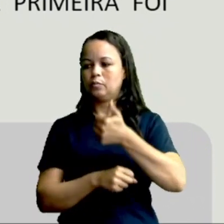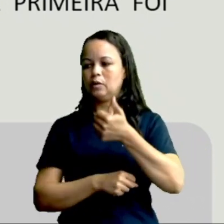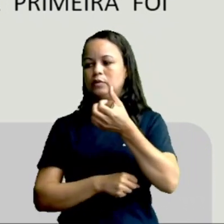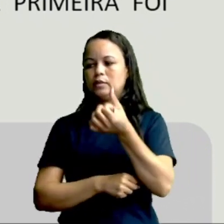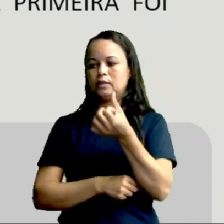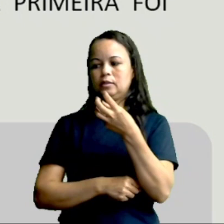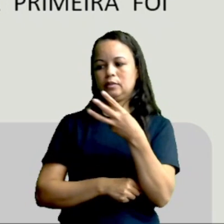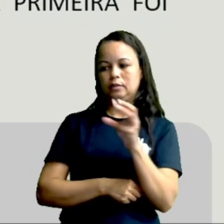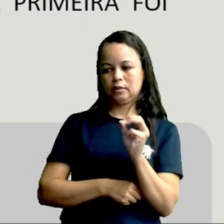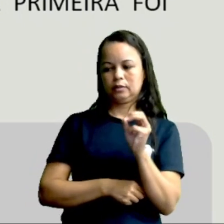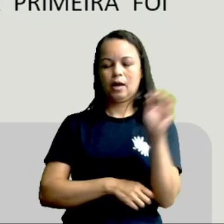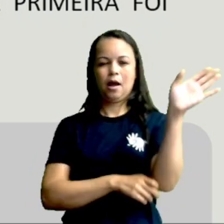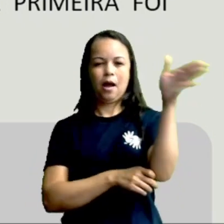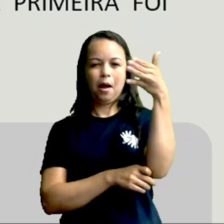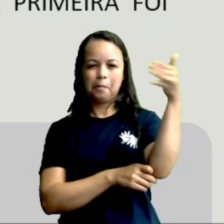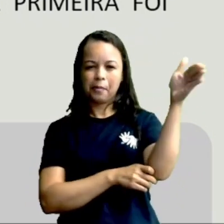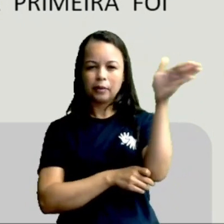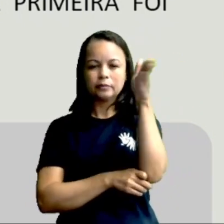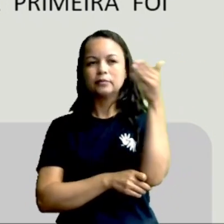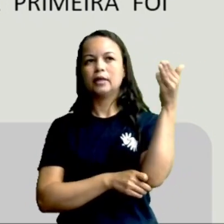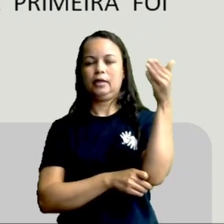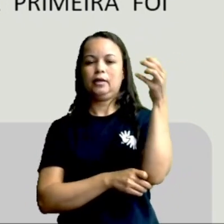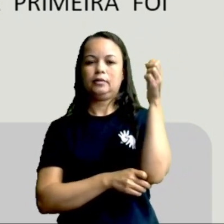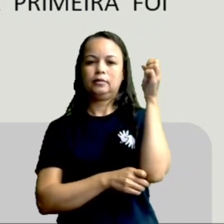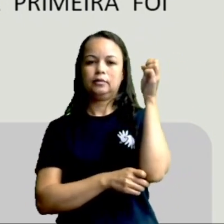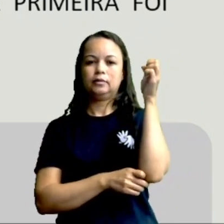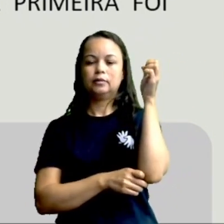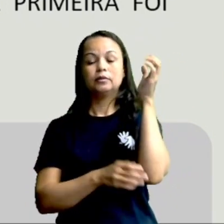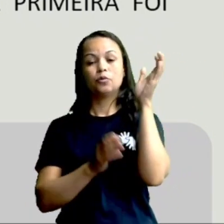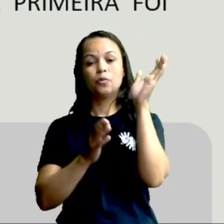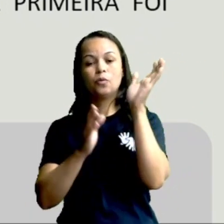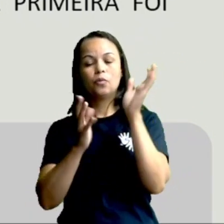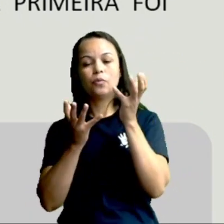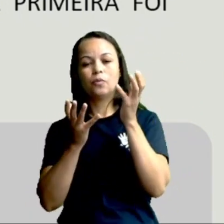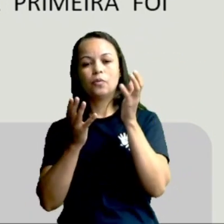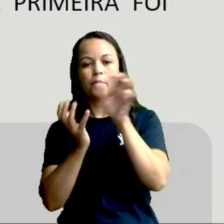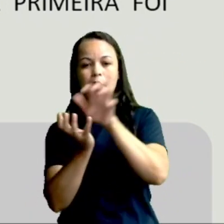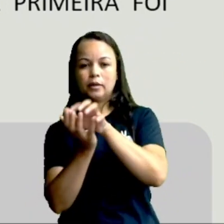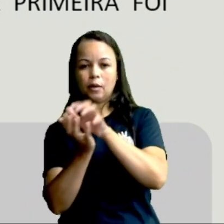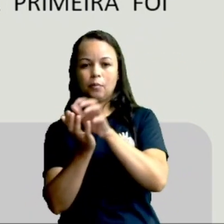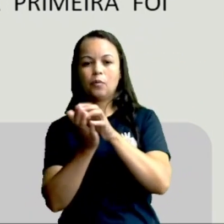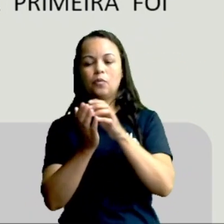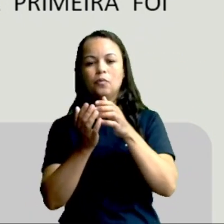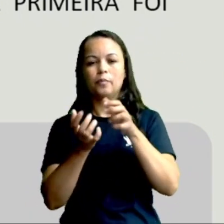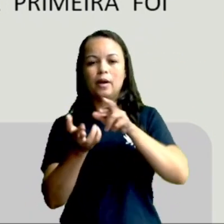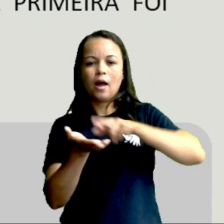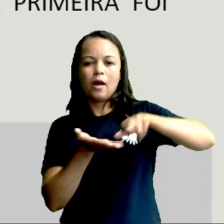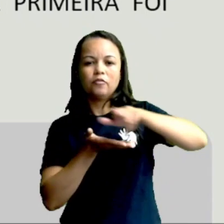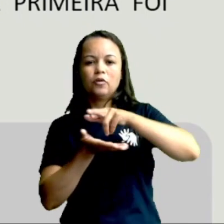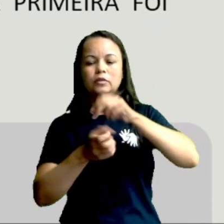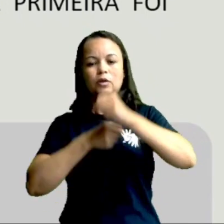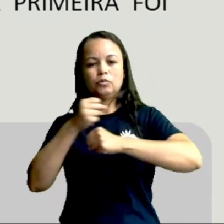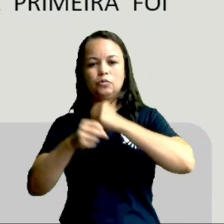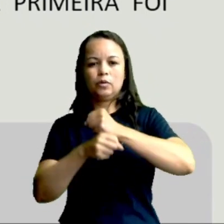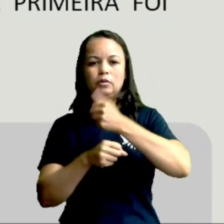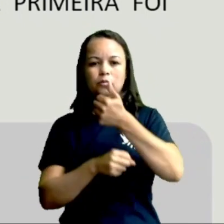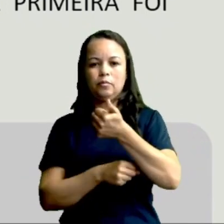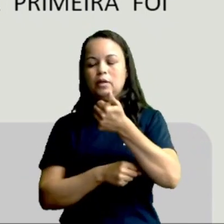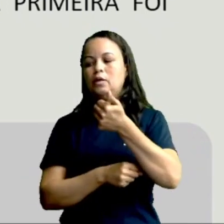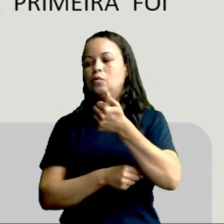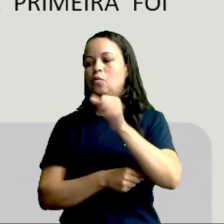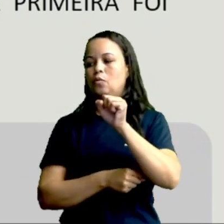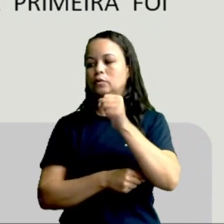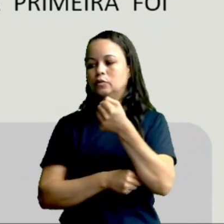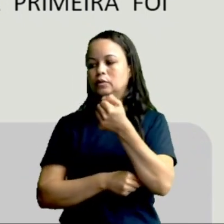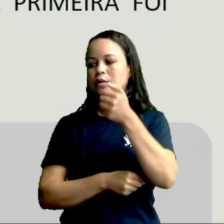do estado de Pernambuco é a mais utilizada pelos insurgentes da Revolução de 1817. Então lembra